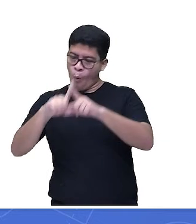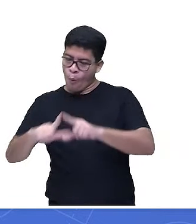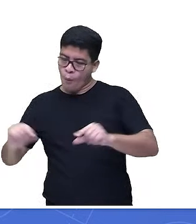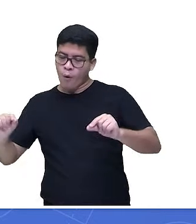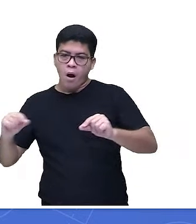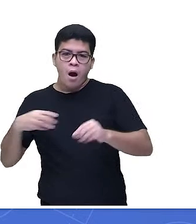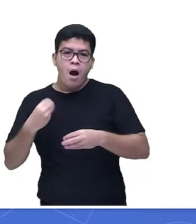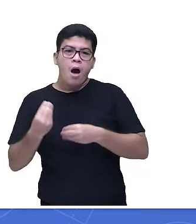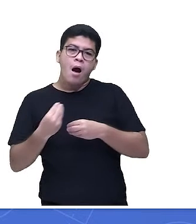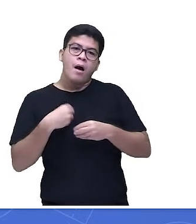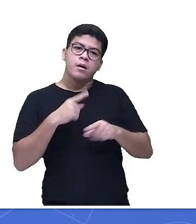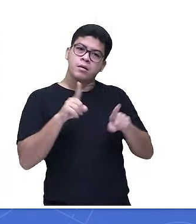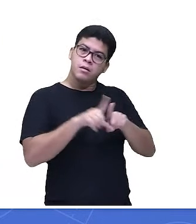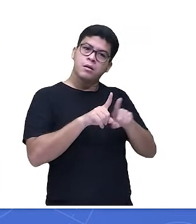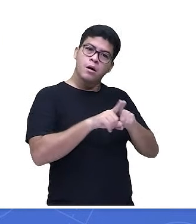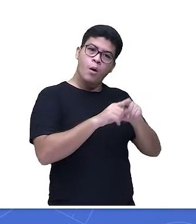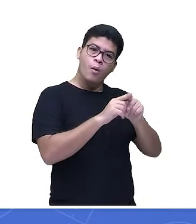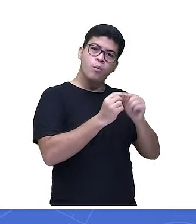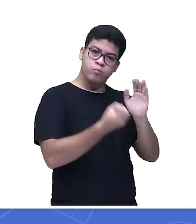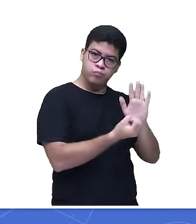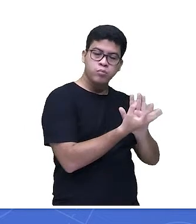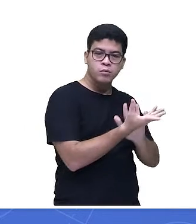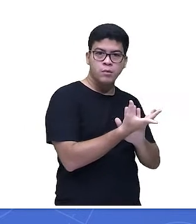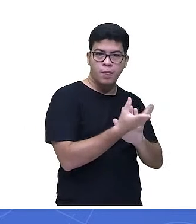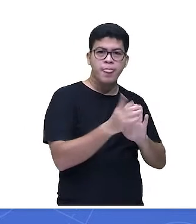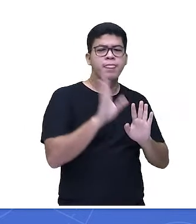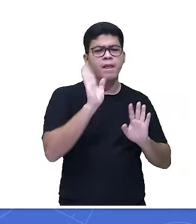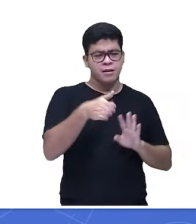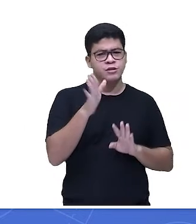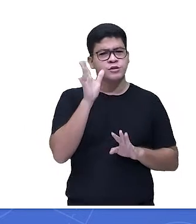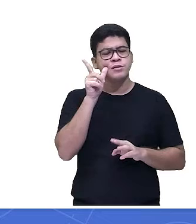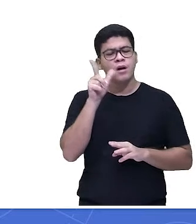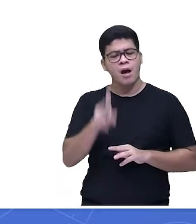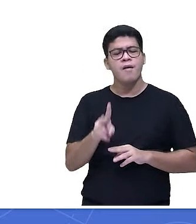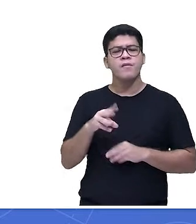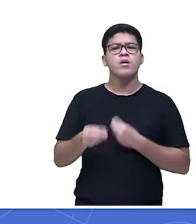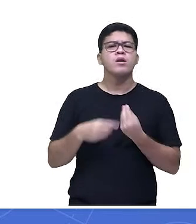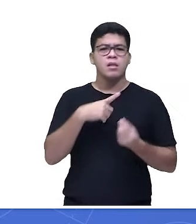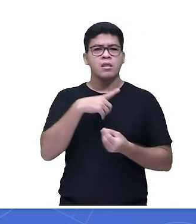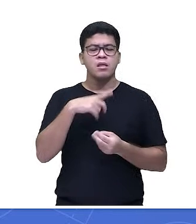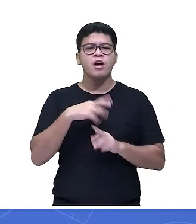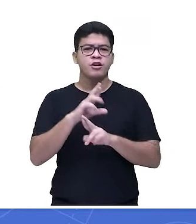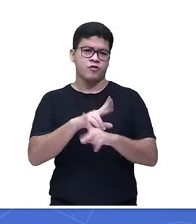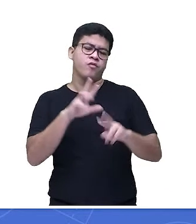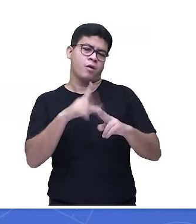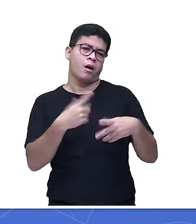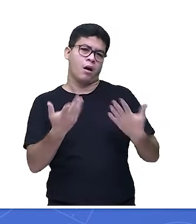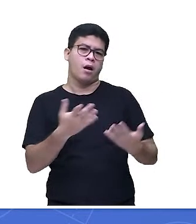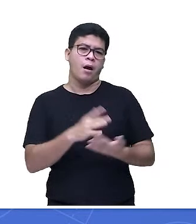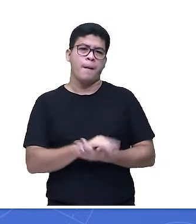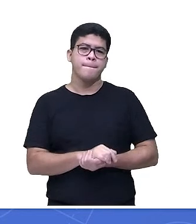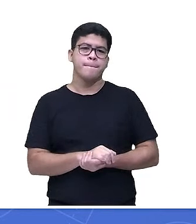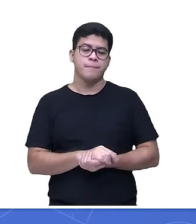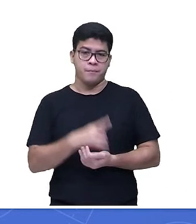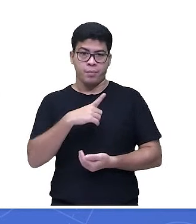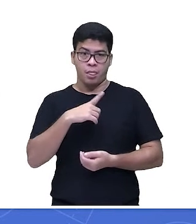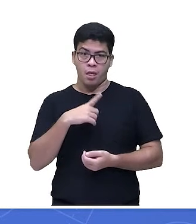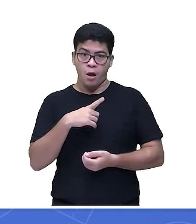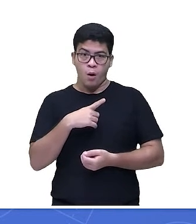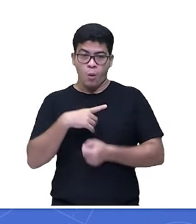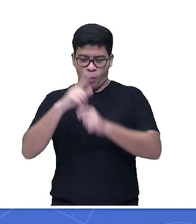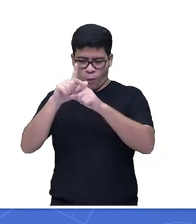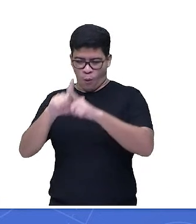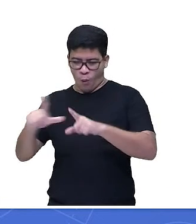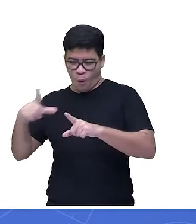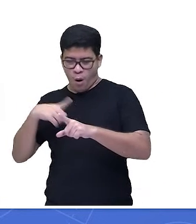heterogênea, ok? A gente já viu que existem diferenças, né? As misturas homogêneas têm aspecto uniforme, já as